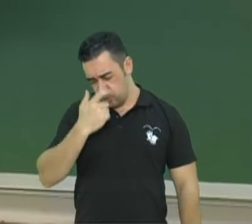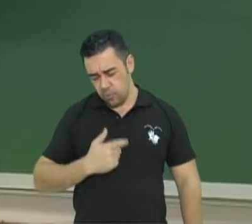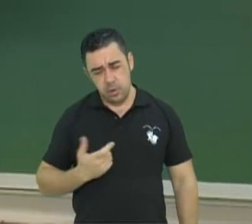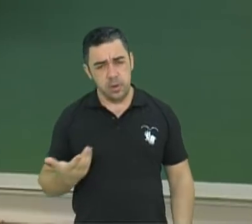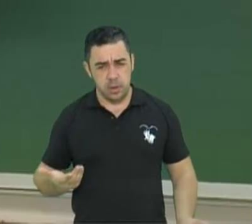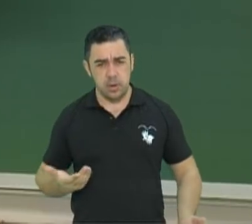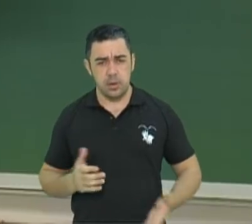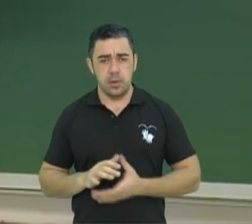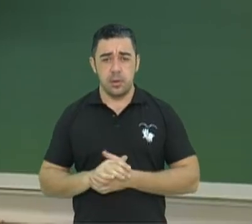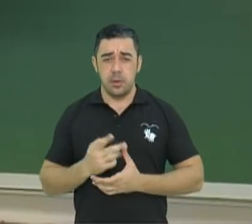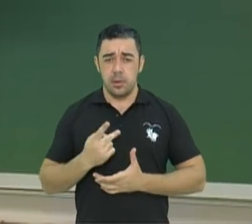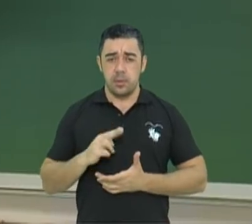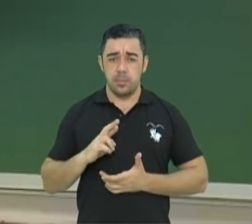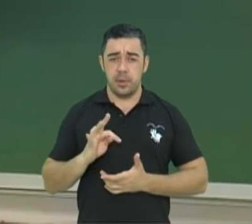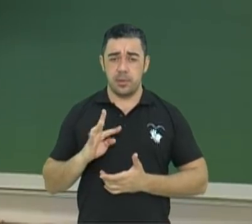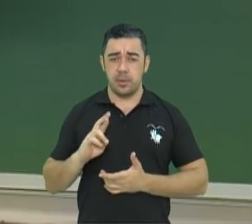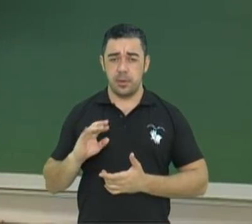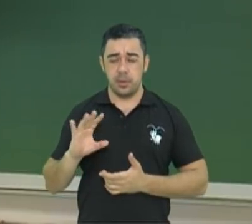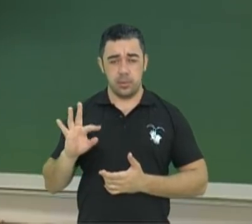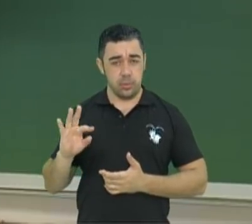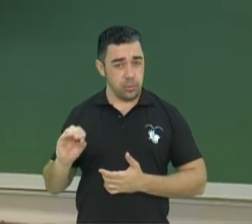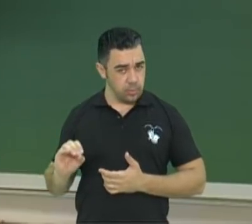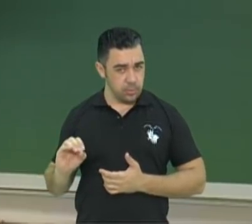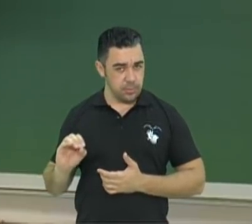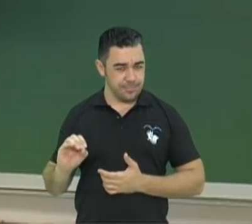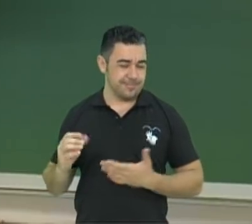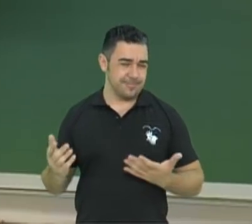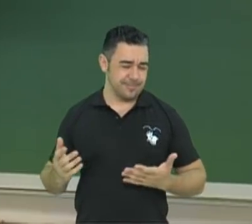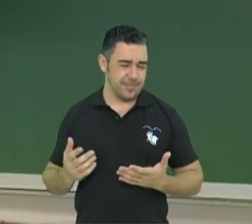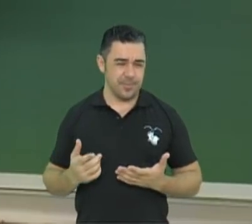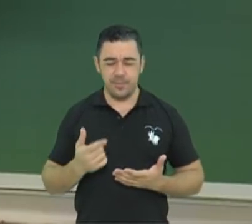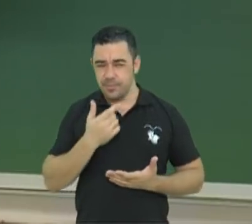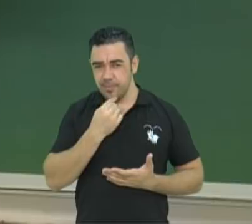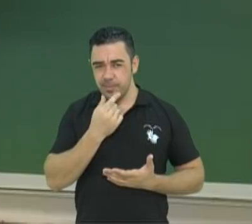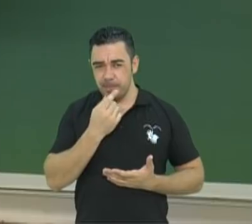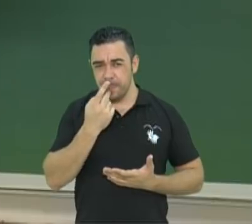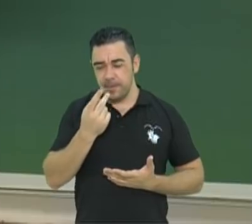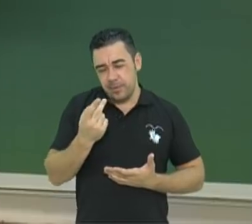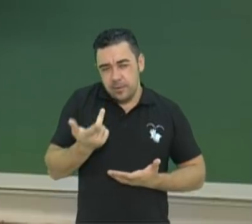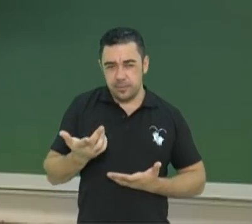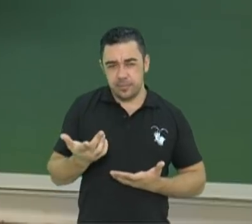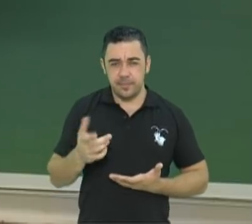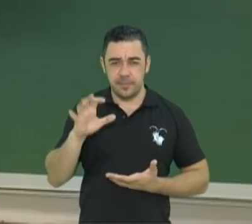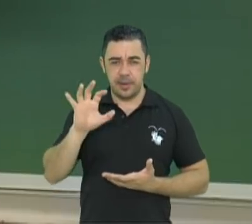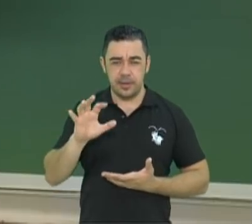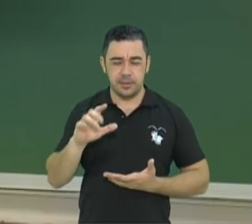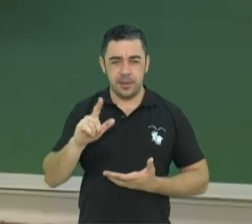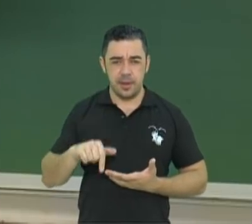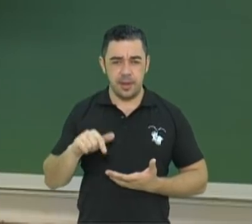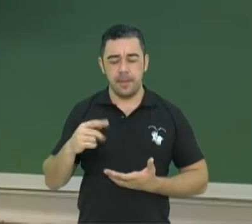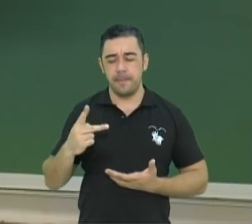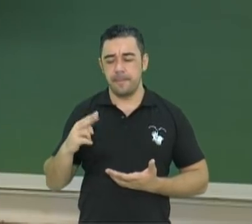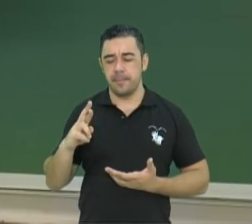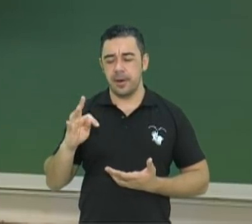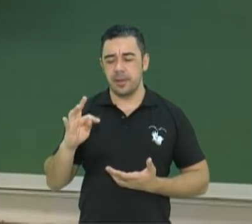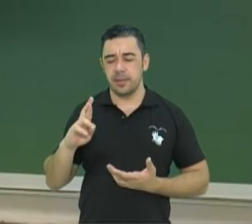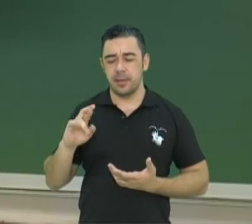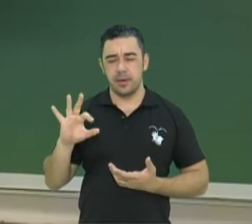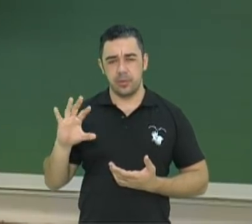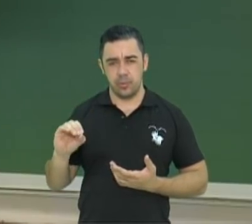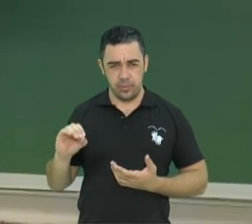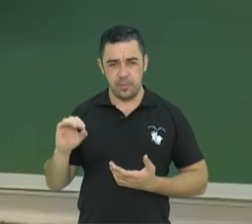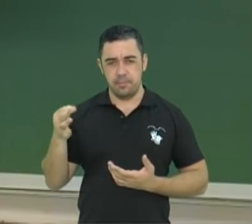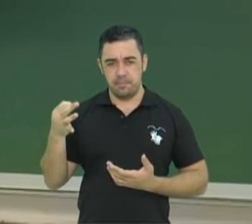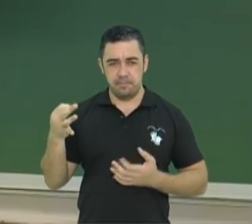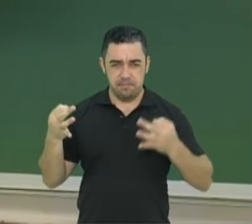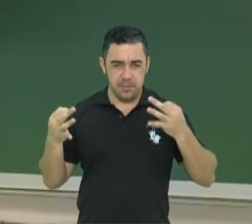eu, né? Pretérito perfeito, esse sou eu. Então ele se autodenominou, né? Se denominou como o